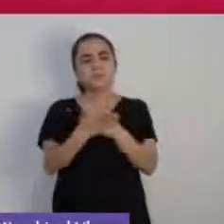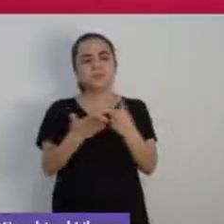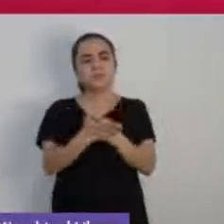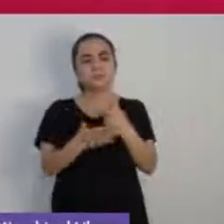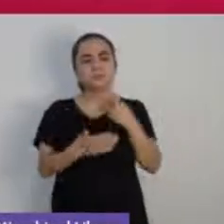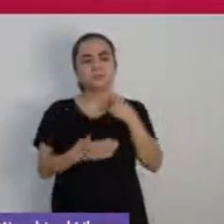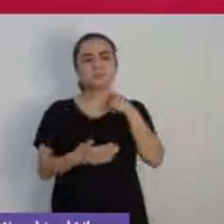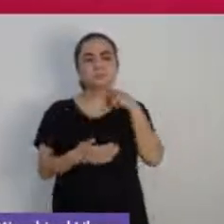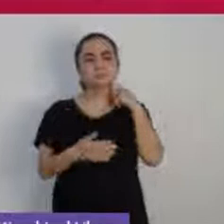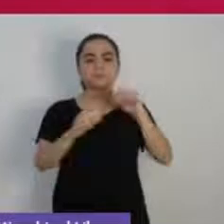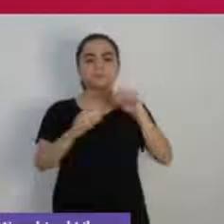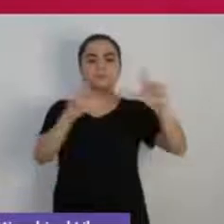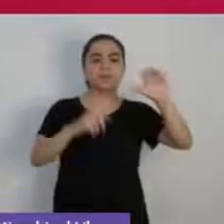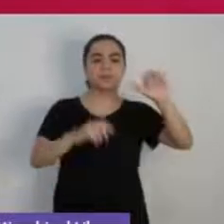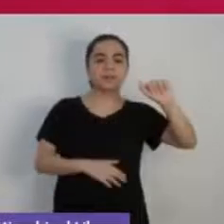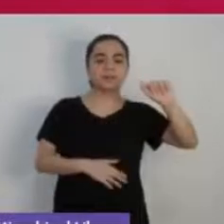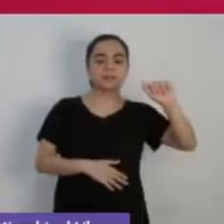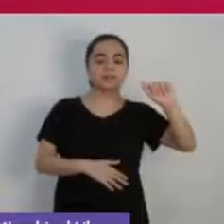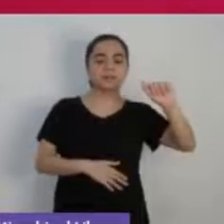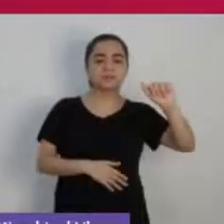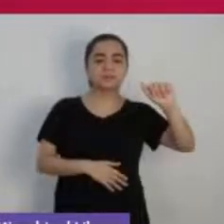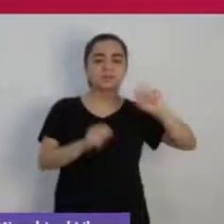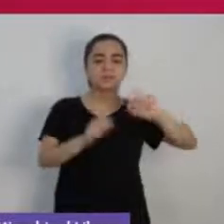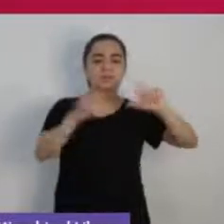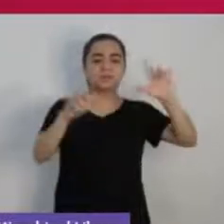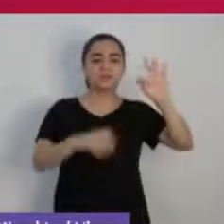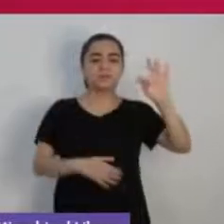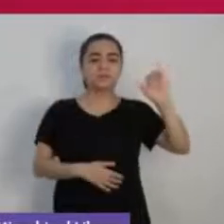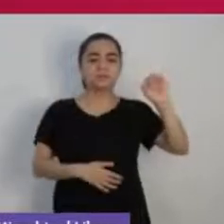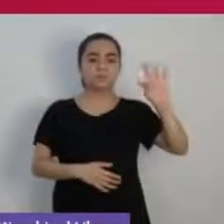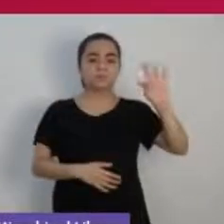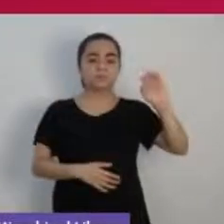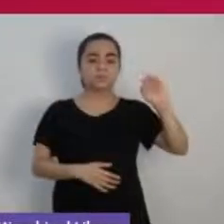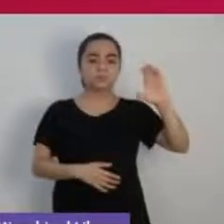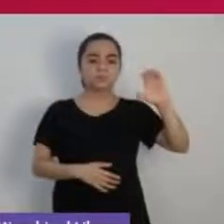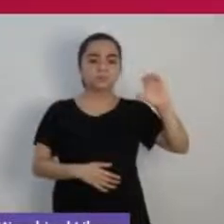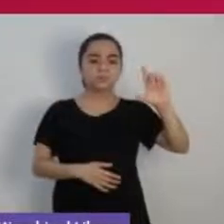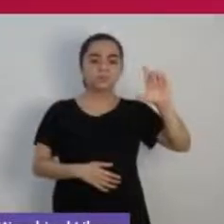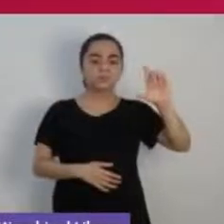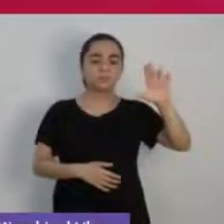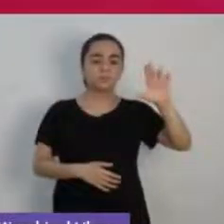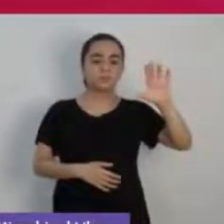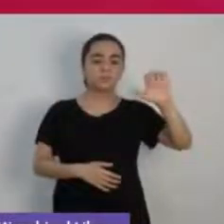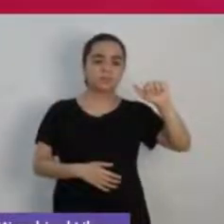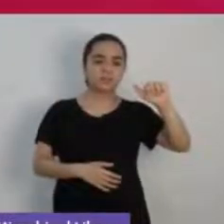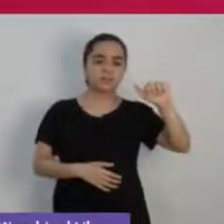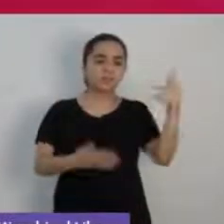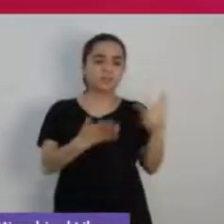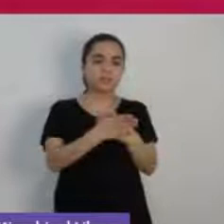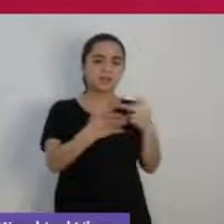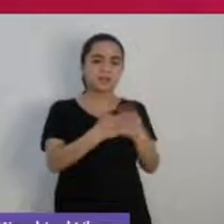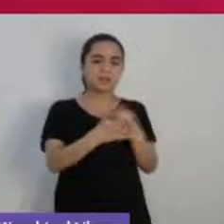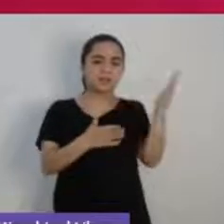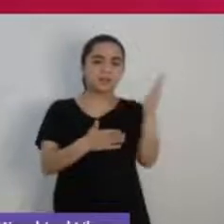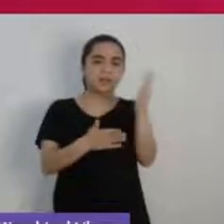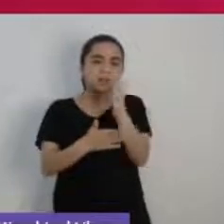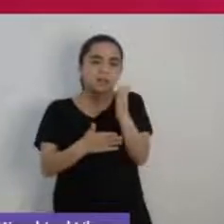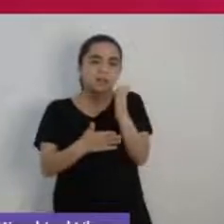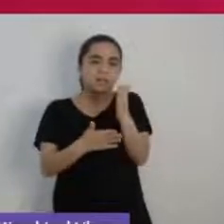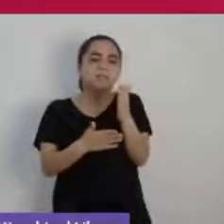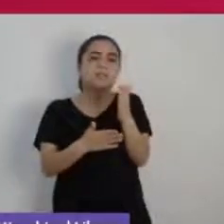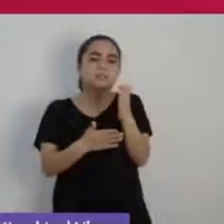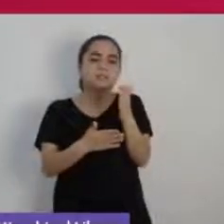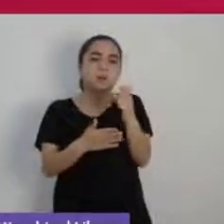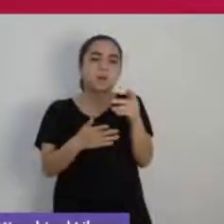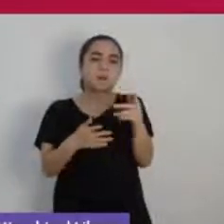imagem A, provavelmente a fotocélula foi colocada aqui, bem posterior, próximo da caixa